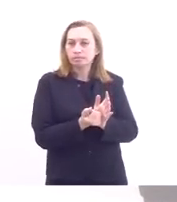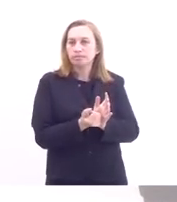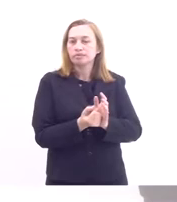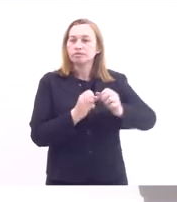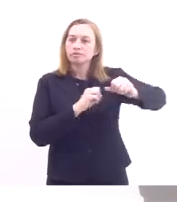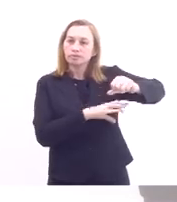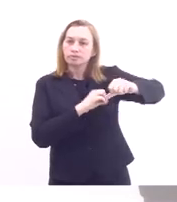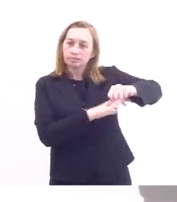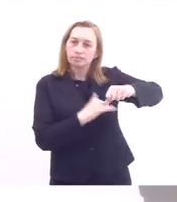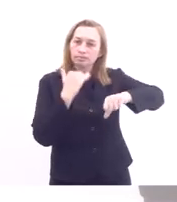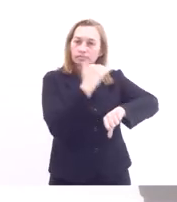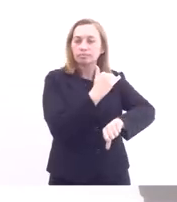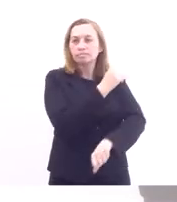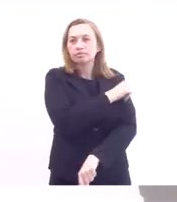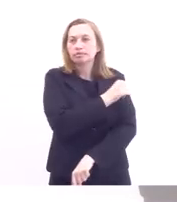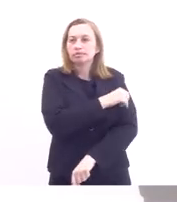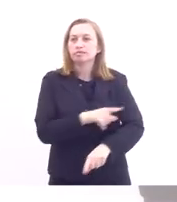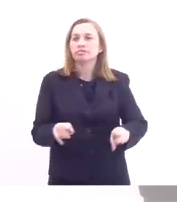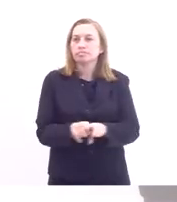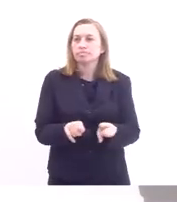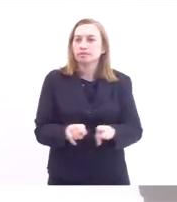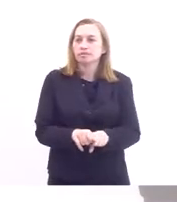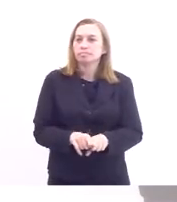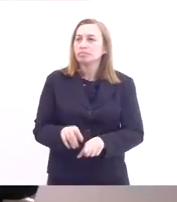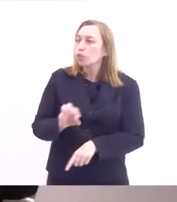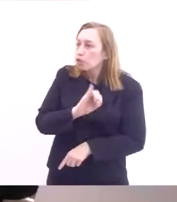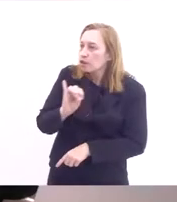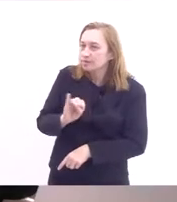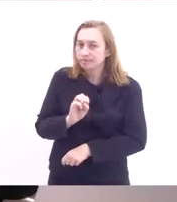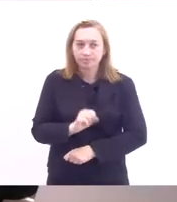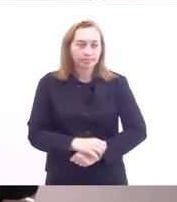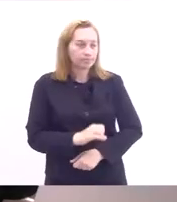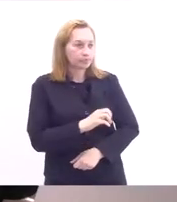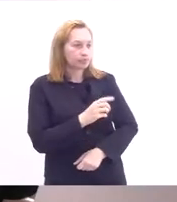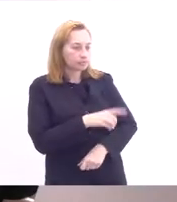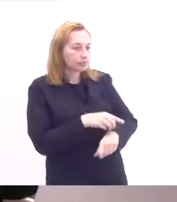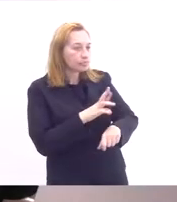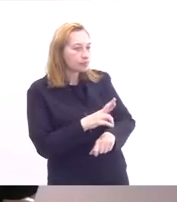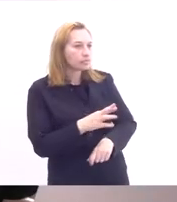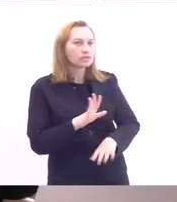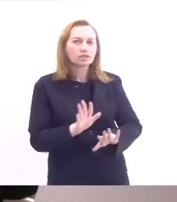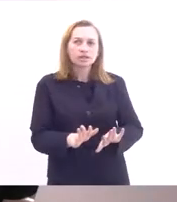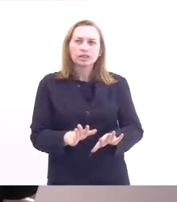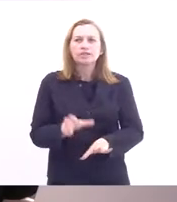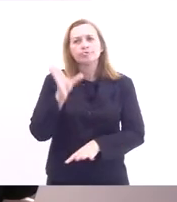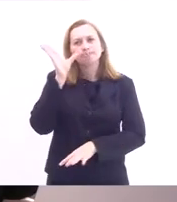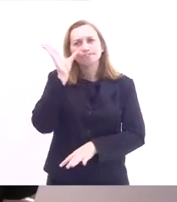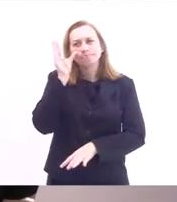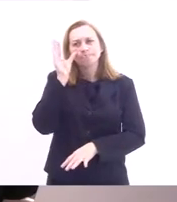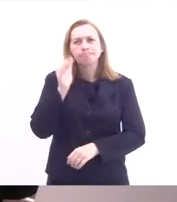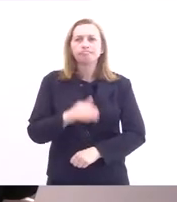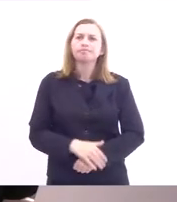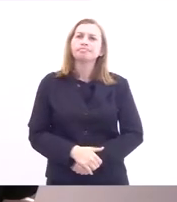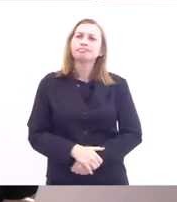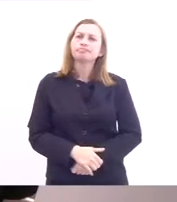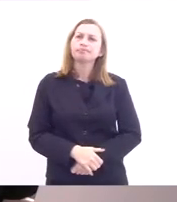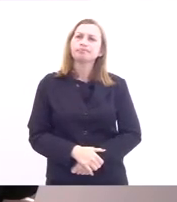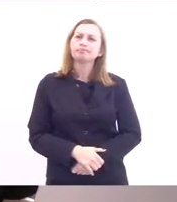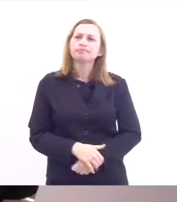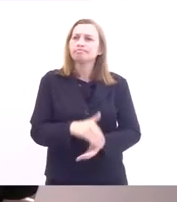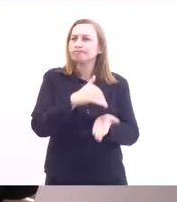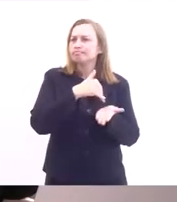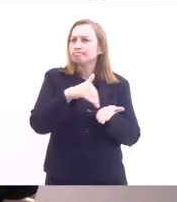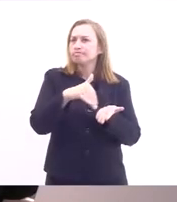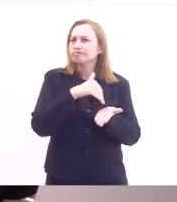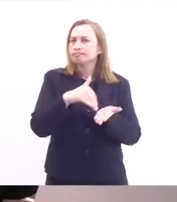RJ também. Doutora, e com relação aos investimentos... Oi? Doutora, seria interessante que a